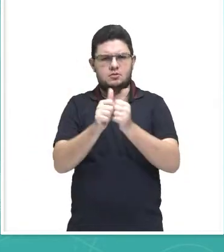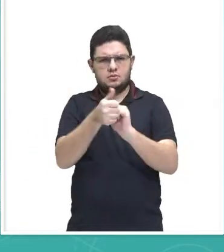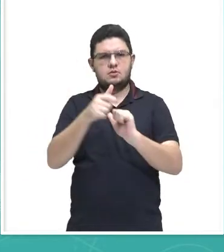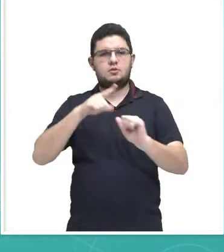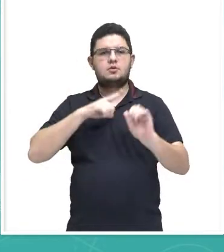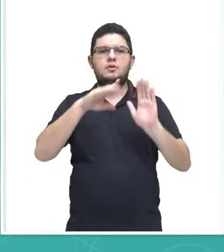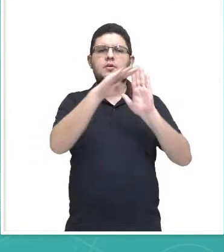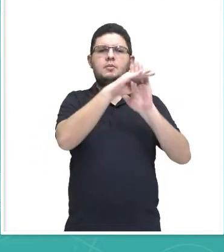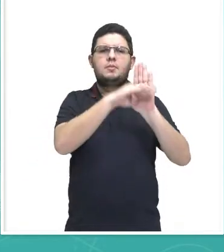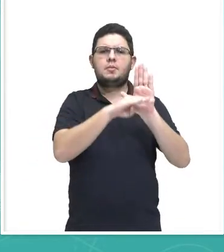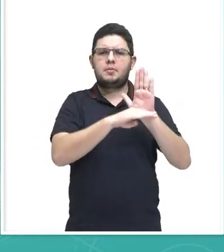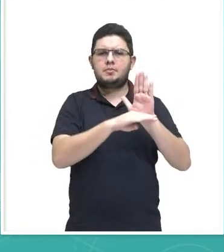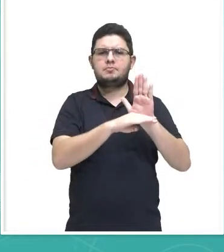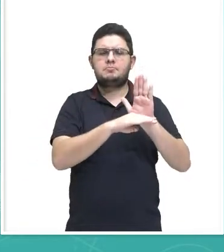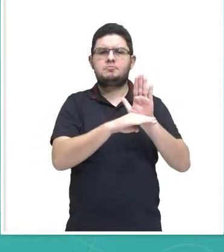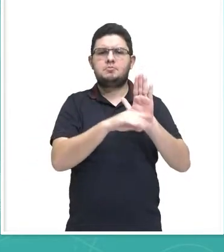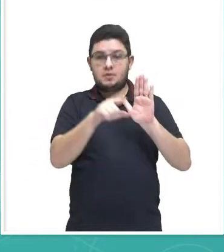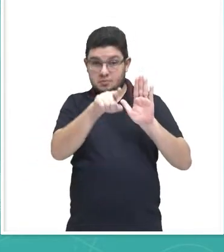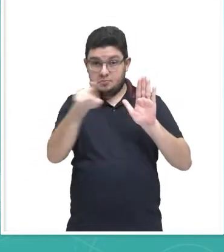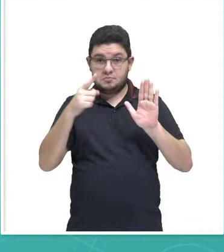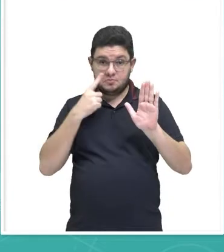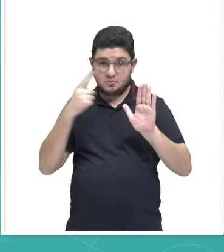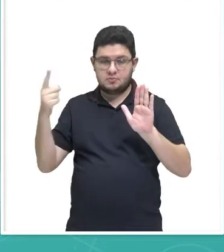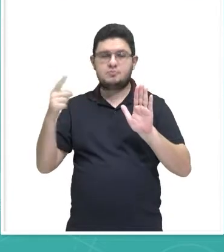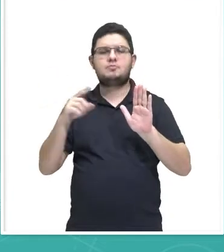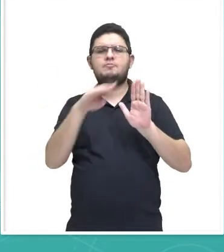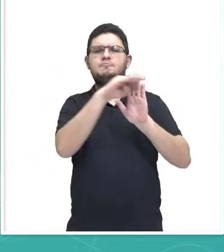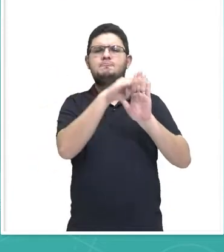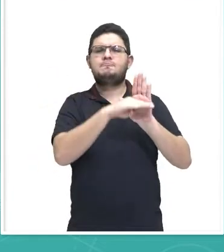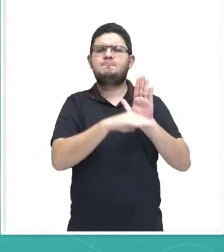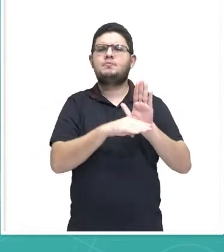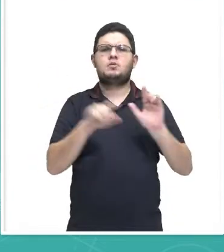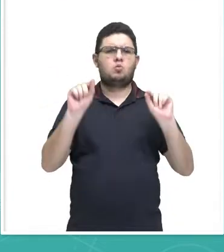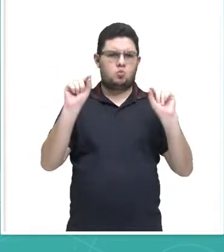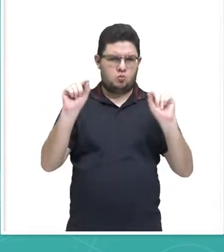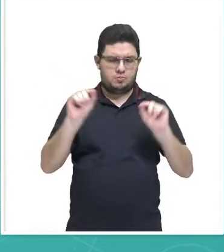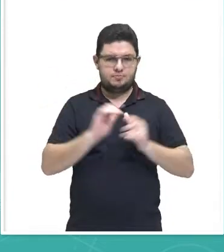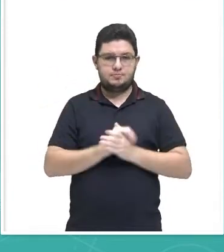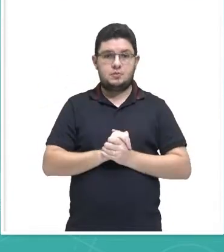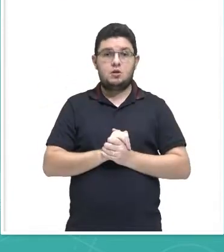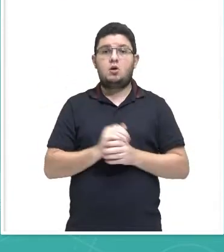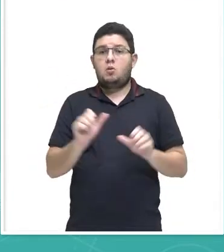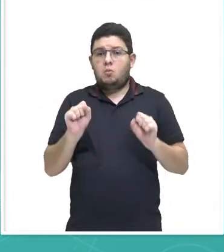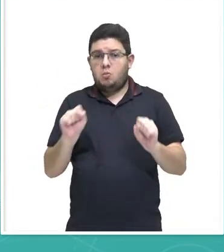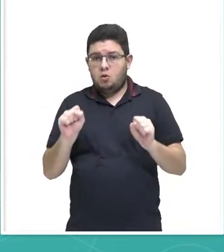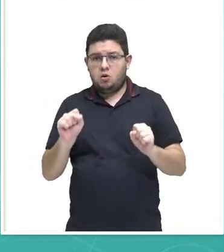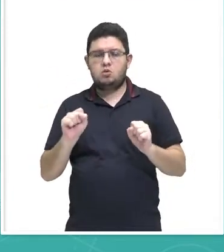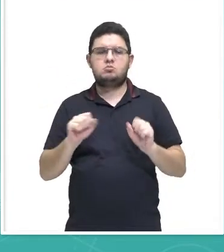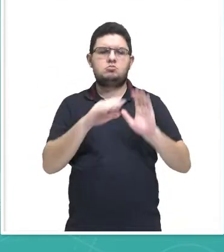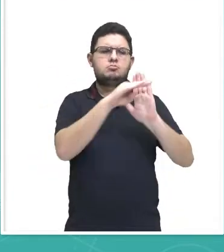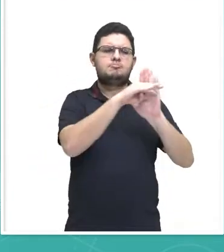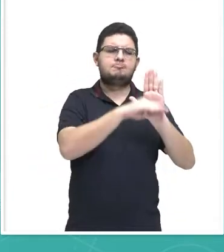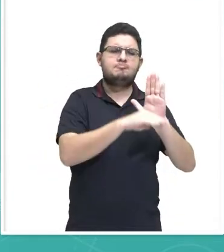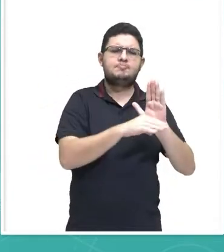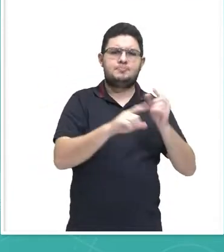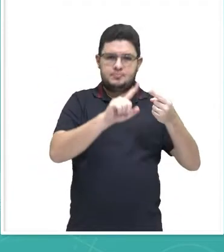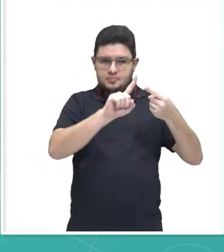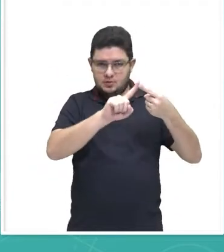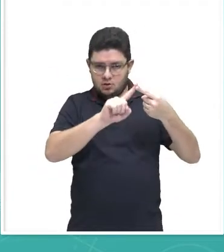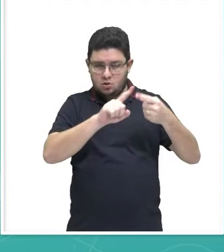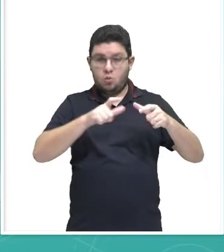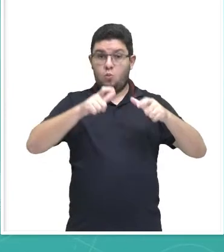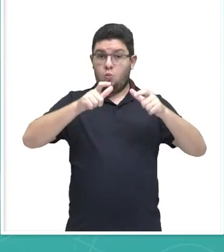Então, olha só, os esportes, eles podem ser classificados de acordo com o local onde eles são praticados. Vamos dar uma